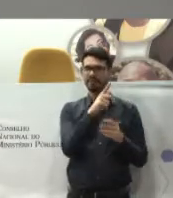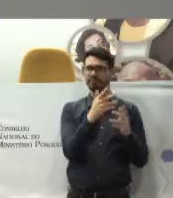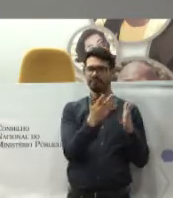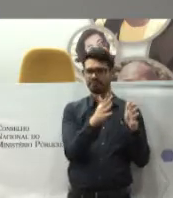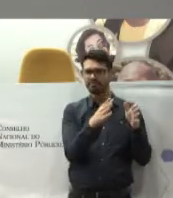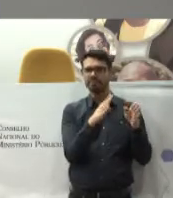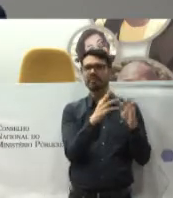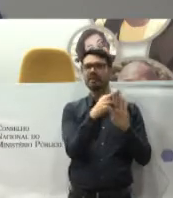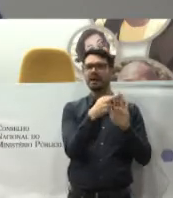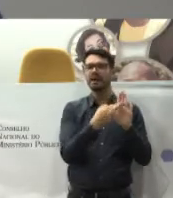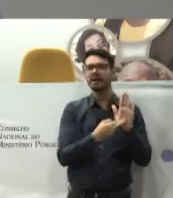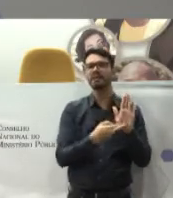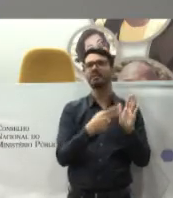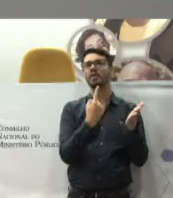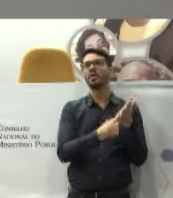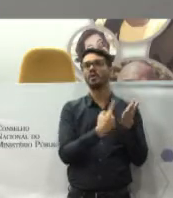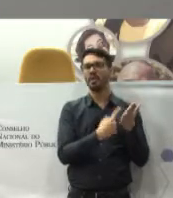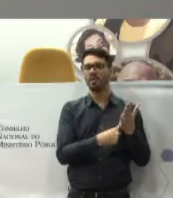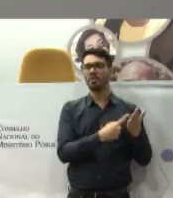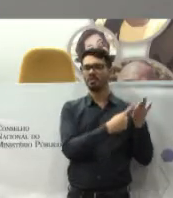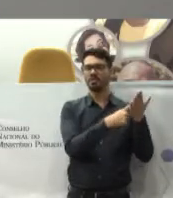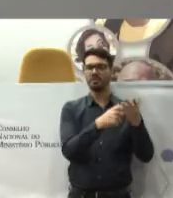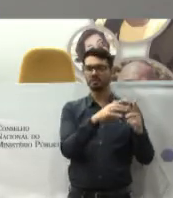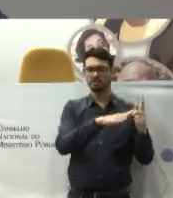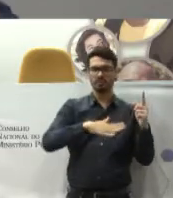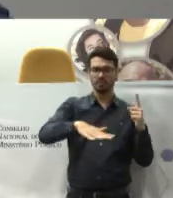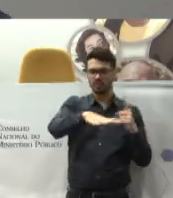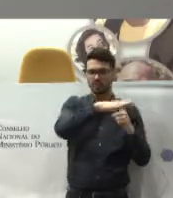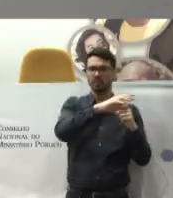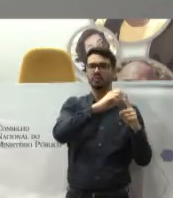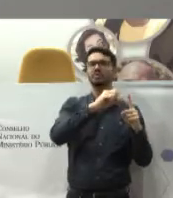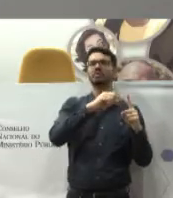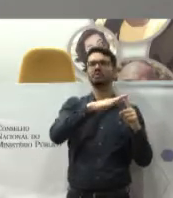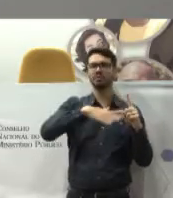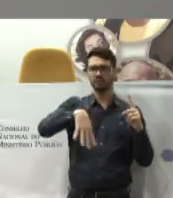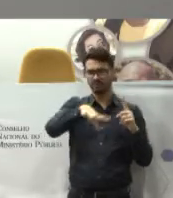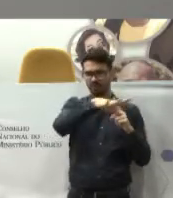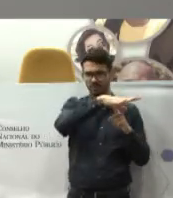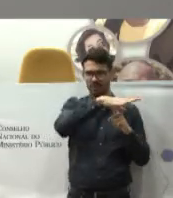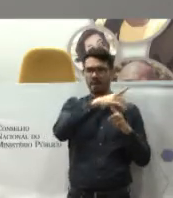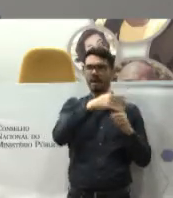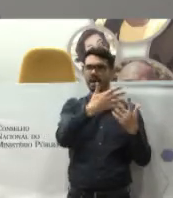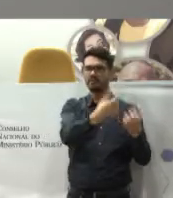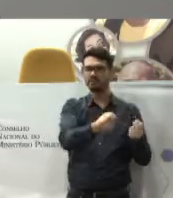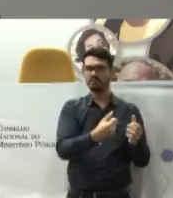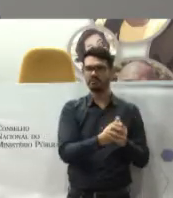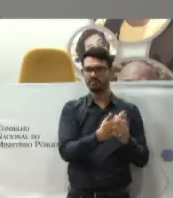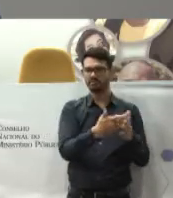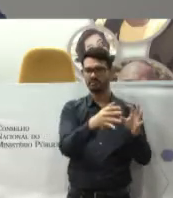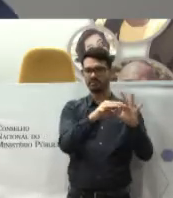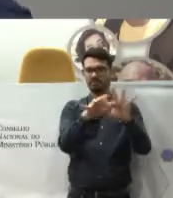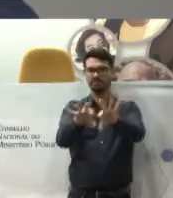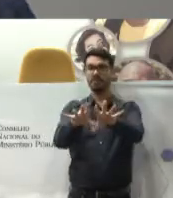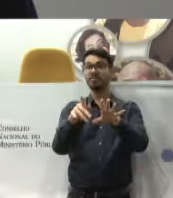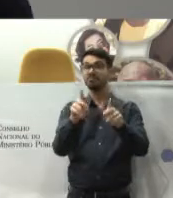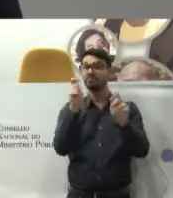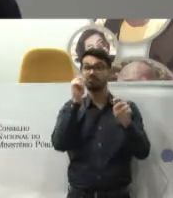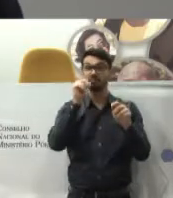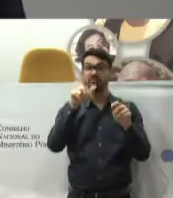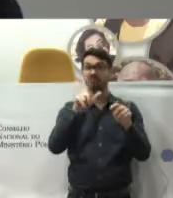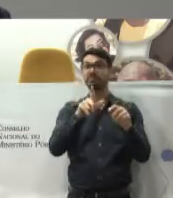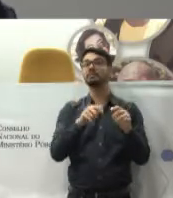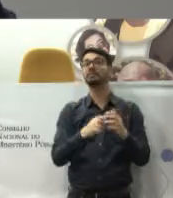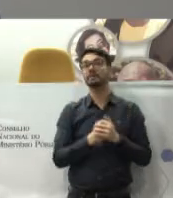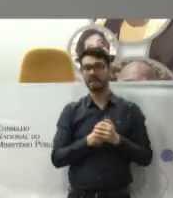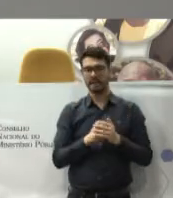que padronizou pactuadamente com a sociedade aí e assumimos dentro desse contexto. E eu acho que isso é um dos grandes ganhos. Encarece